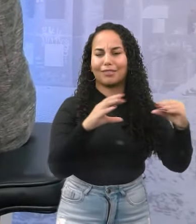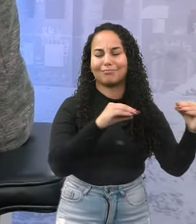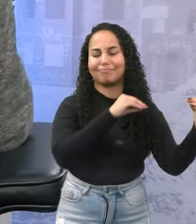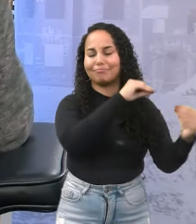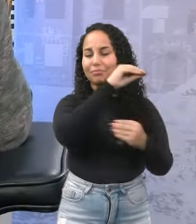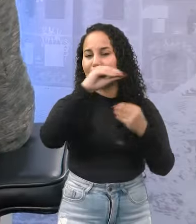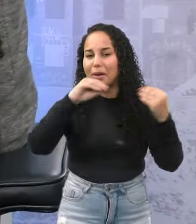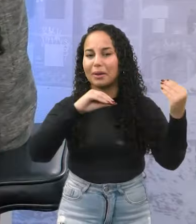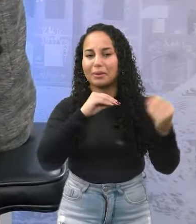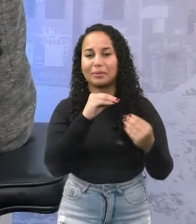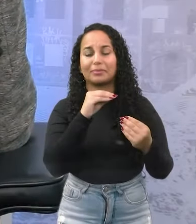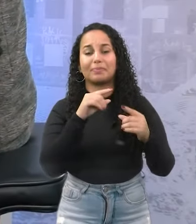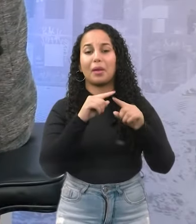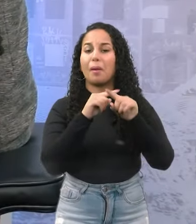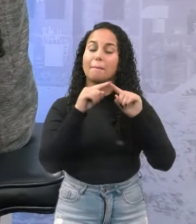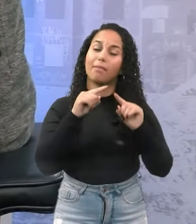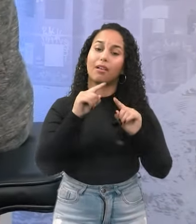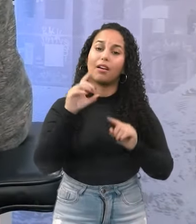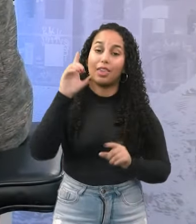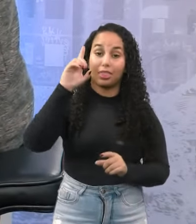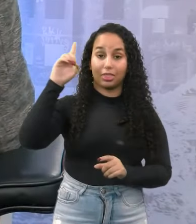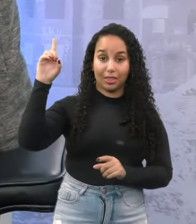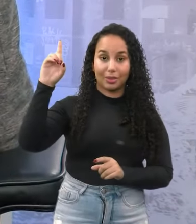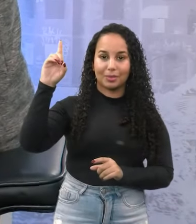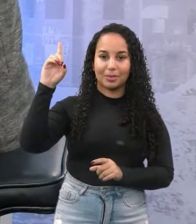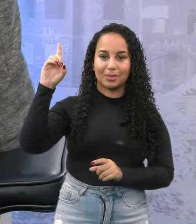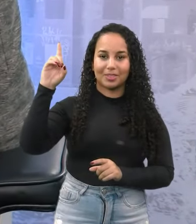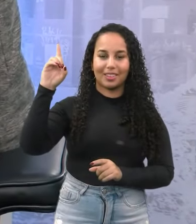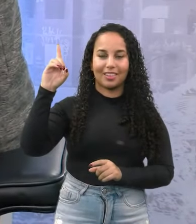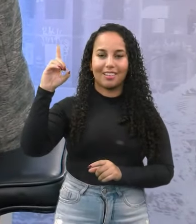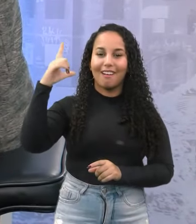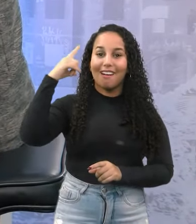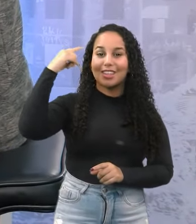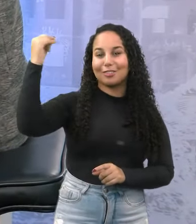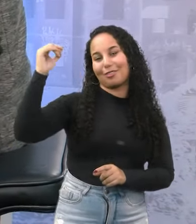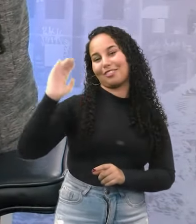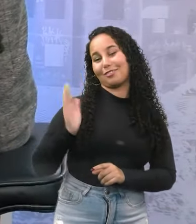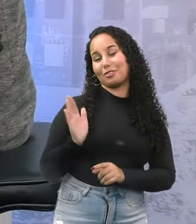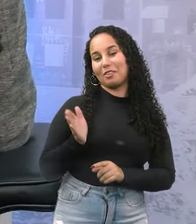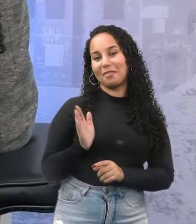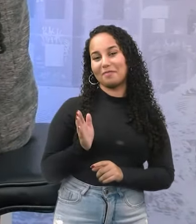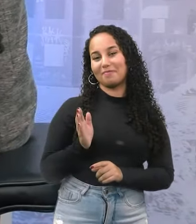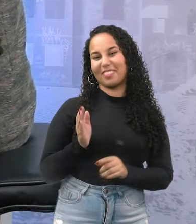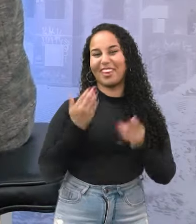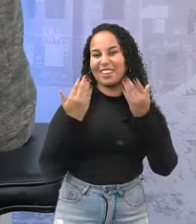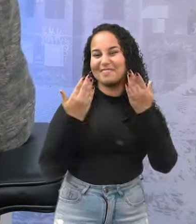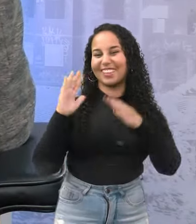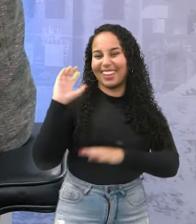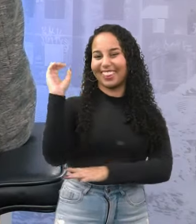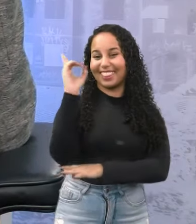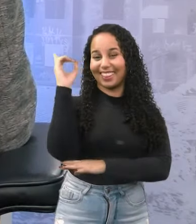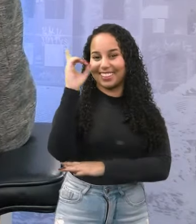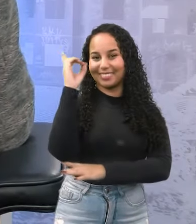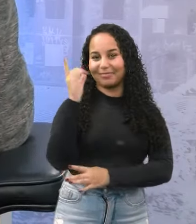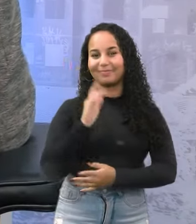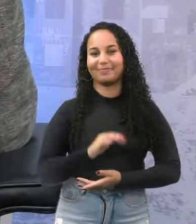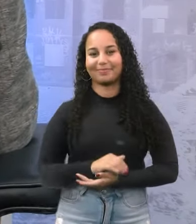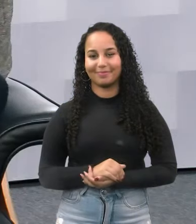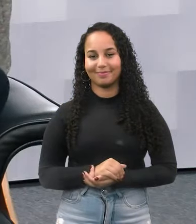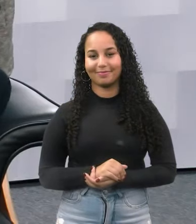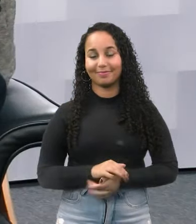que não tinham cadernos, mas aí Deus já tinha me escolhido, como um Davizinho,